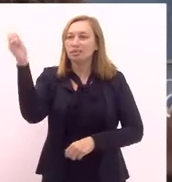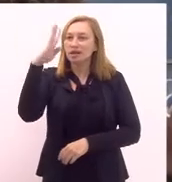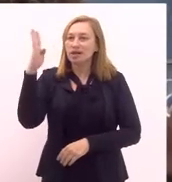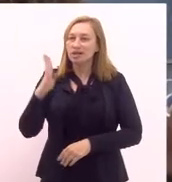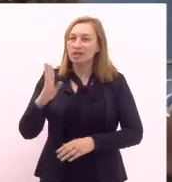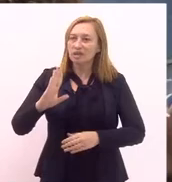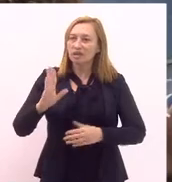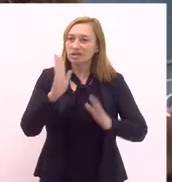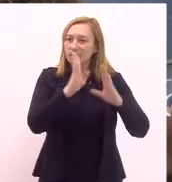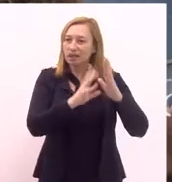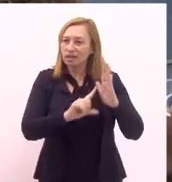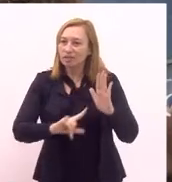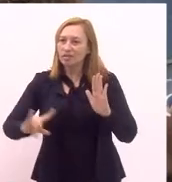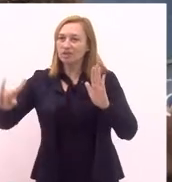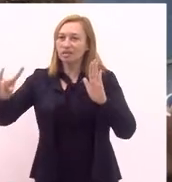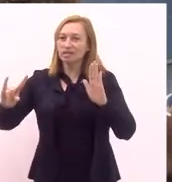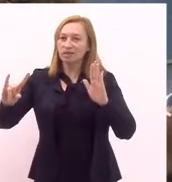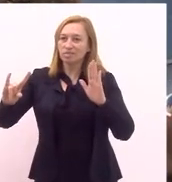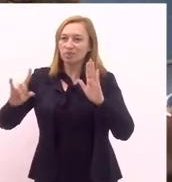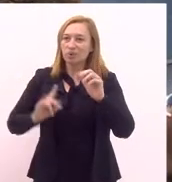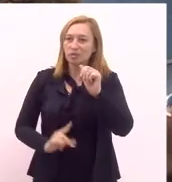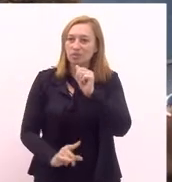E aí